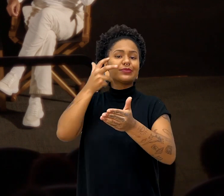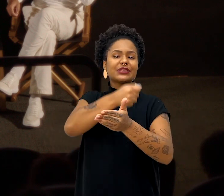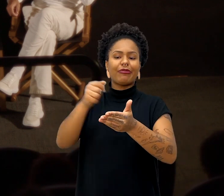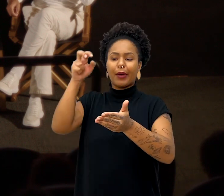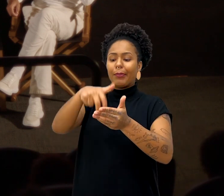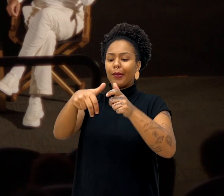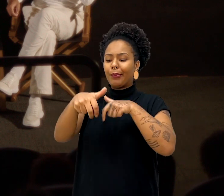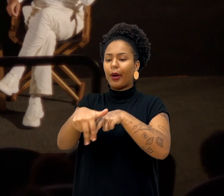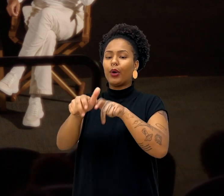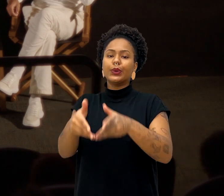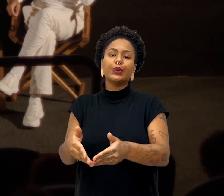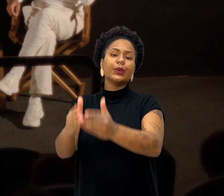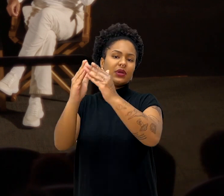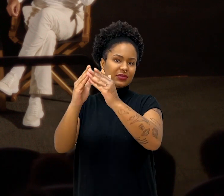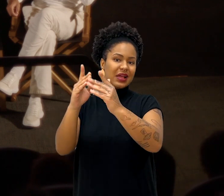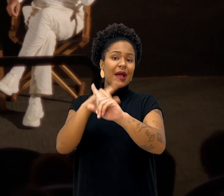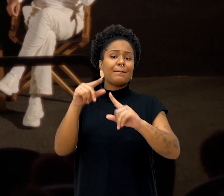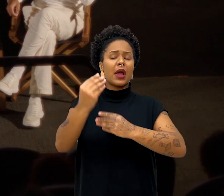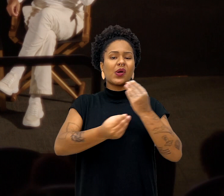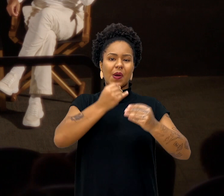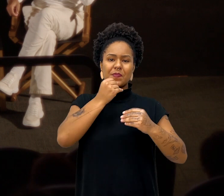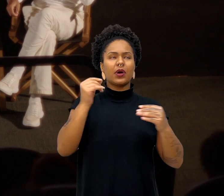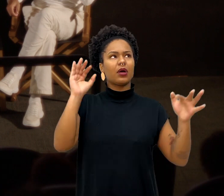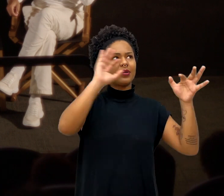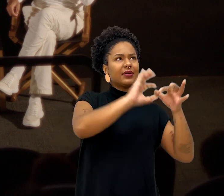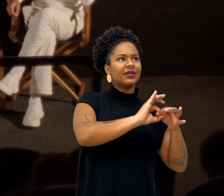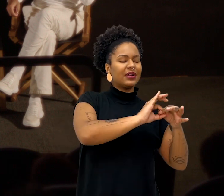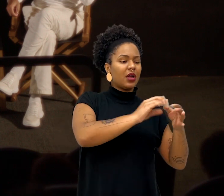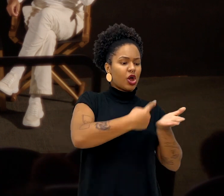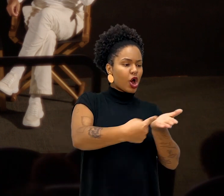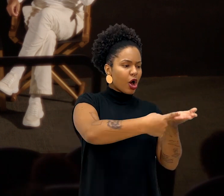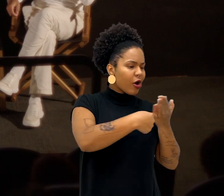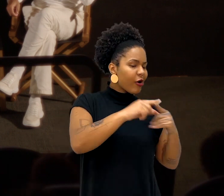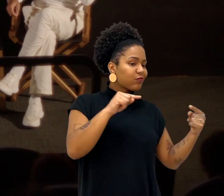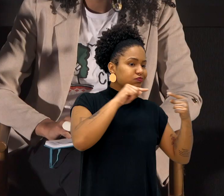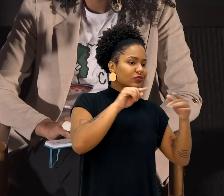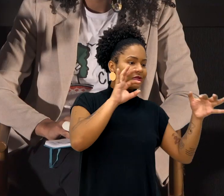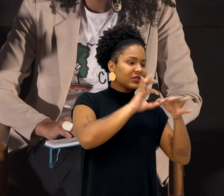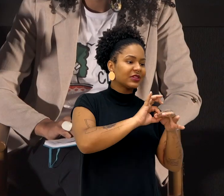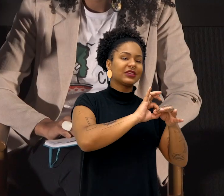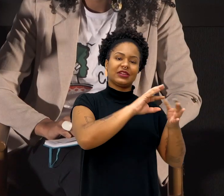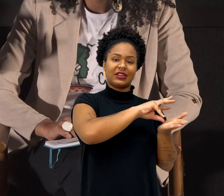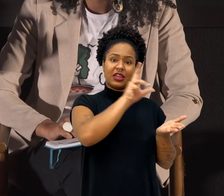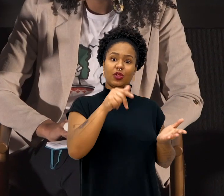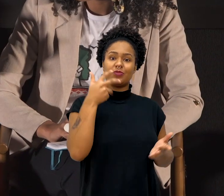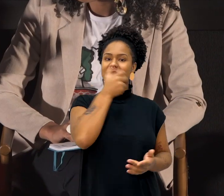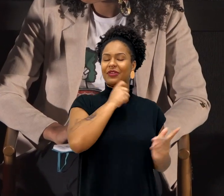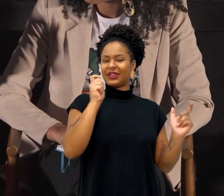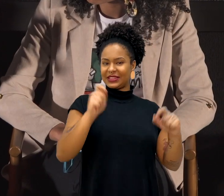outras políticas, que não só de quem pode embarcar, mas como essa articulação que nos remete ao